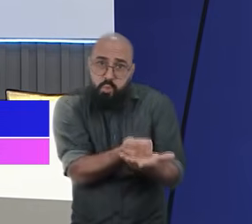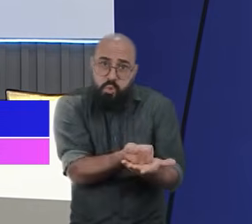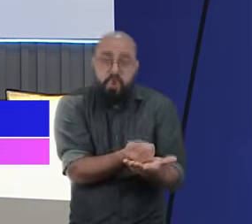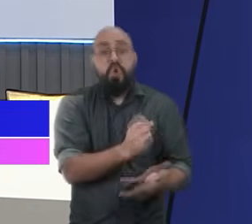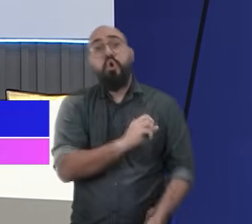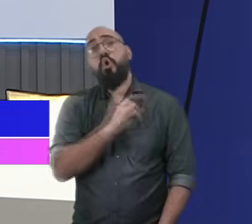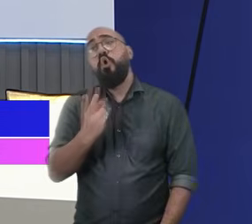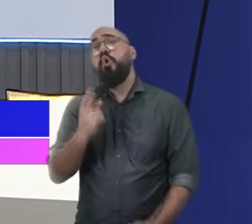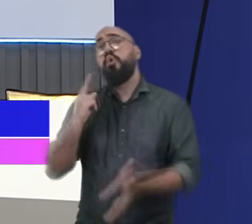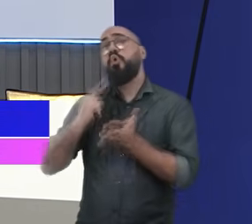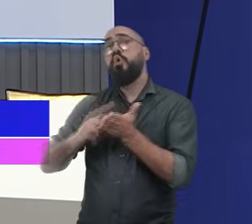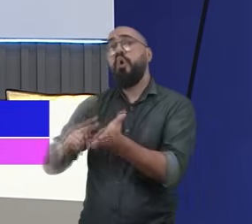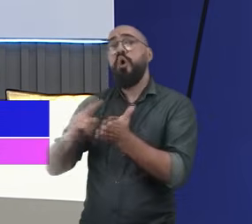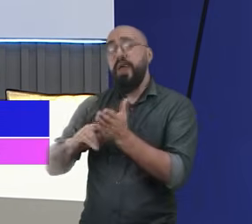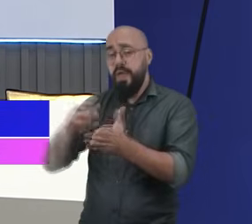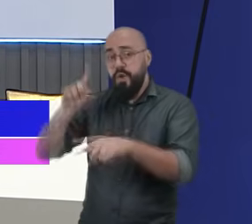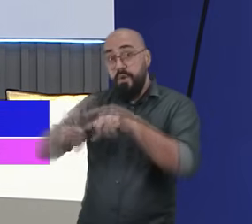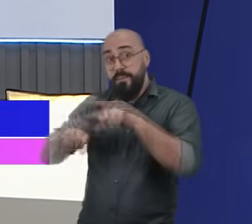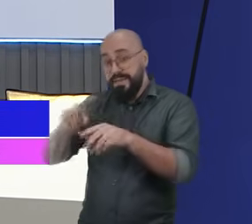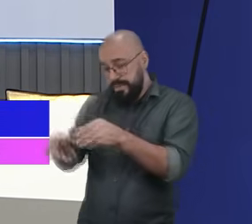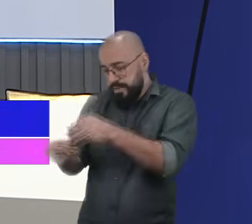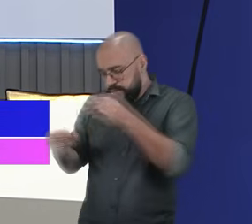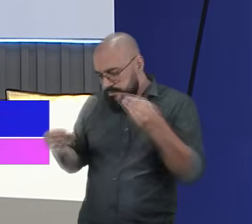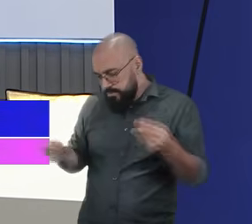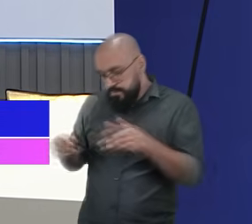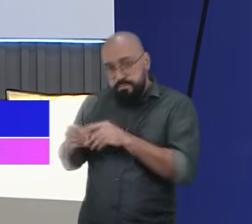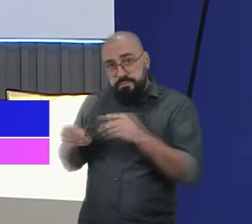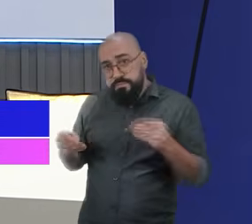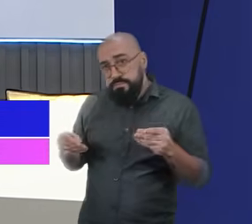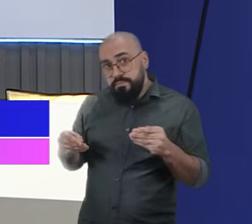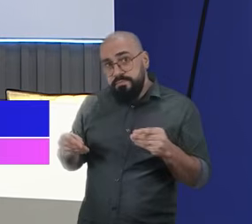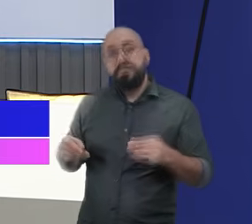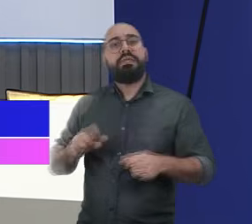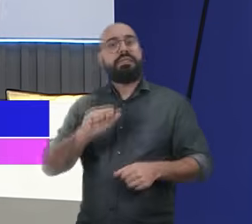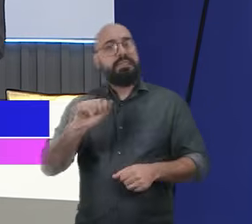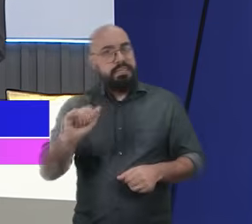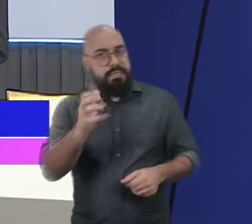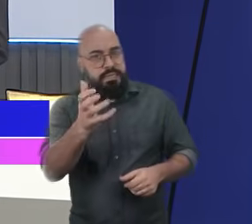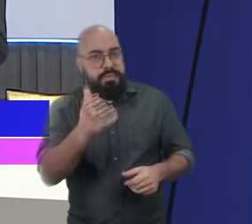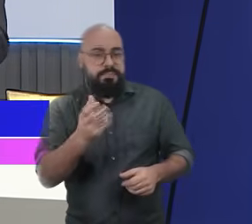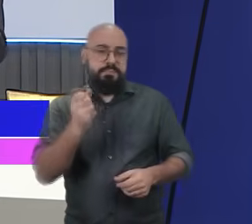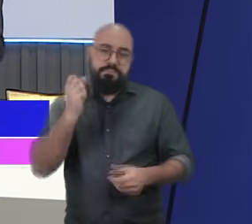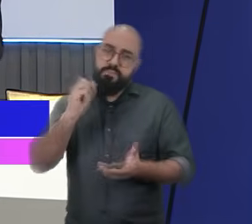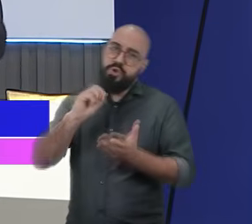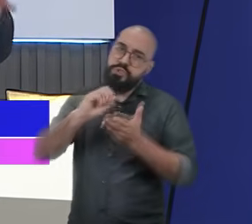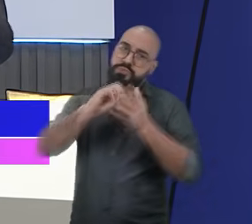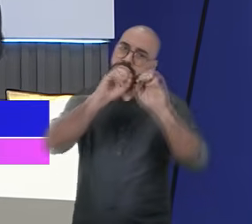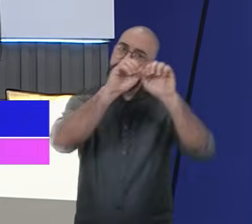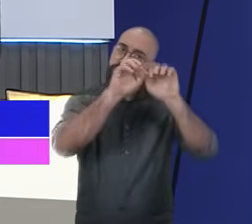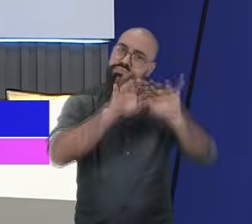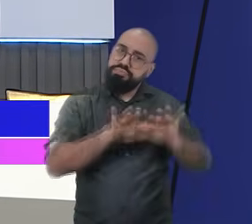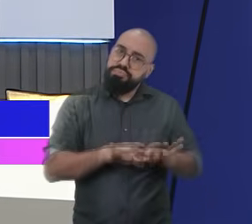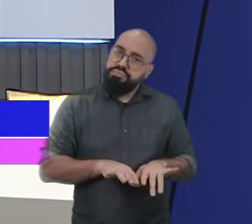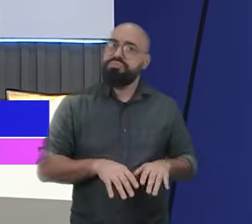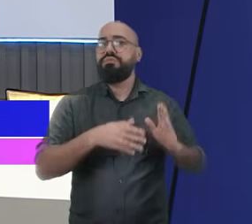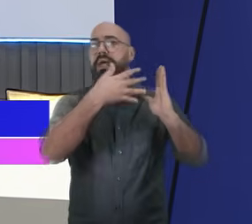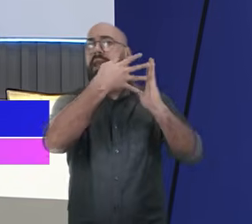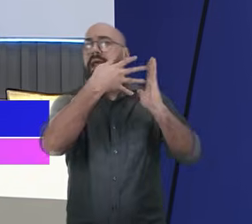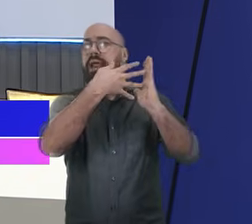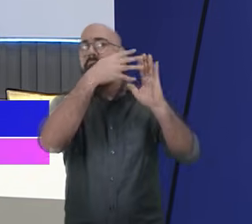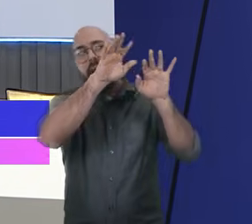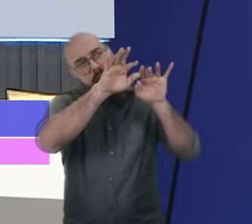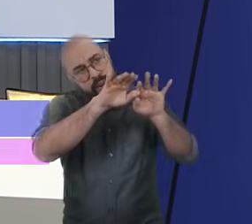que você queira em PDF, você clica aqui, faz o seu cadastro, nós vamos mandar um link e você vai poder baixar e ter essa revista à